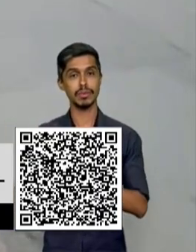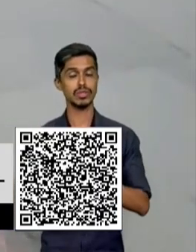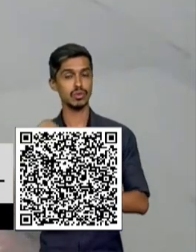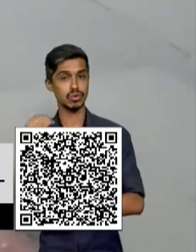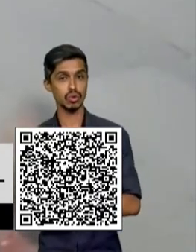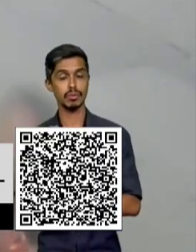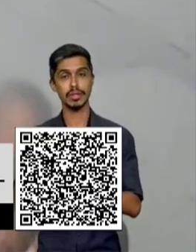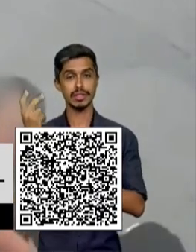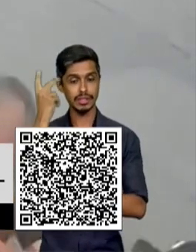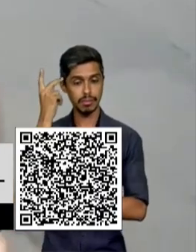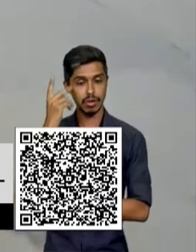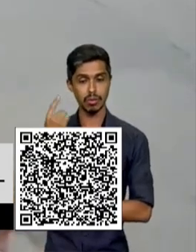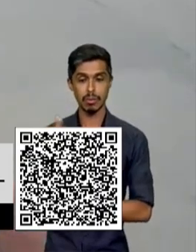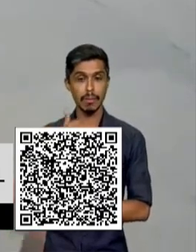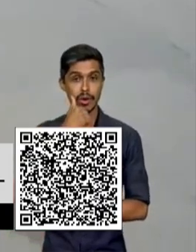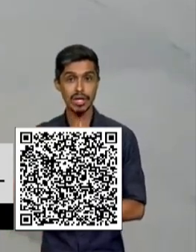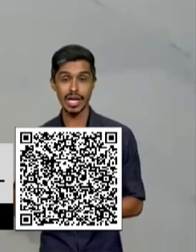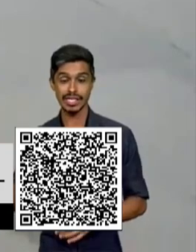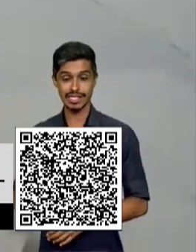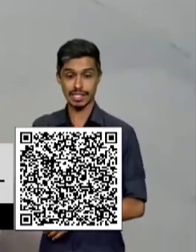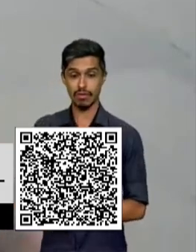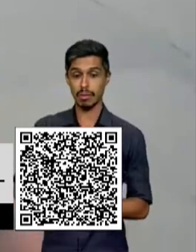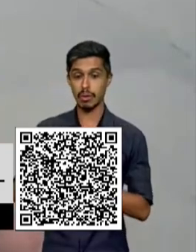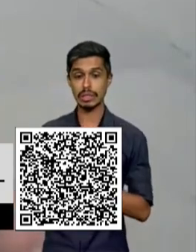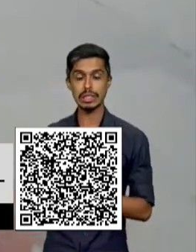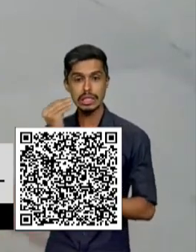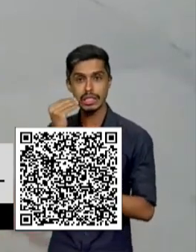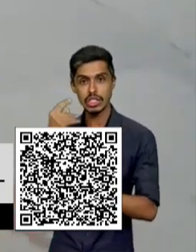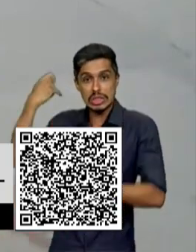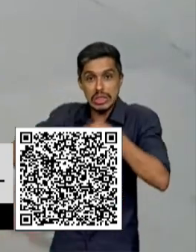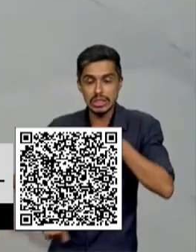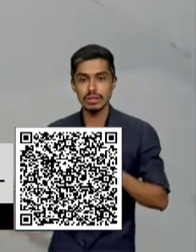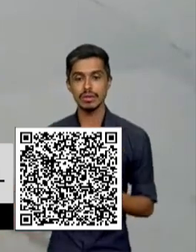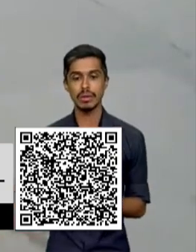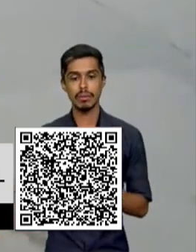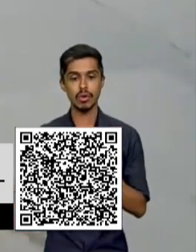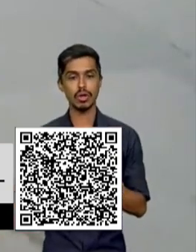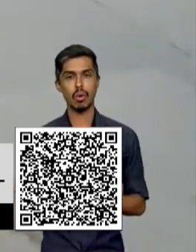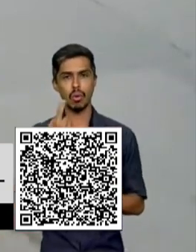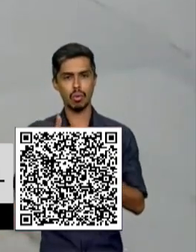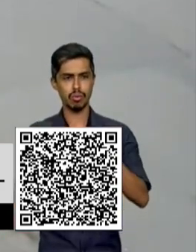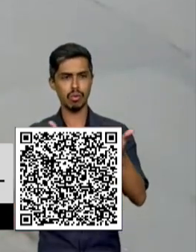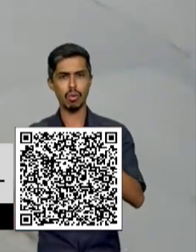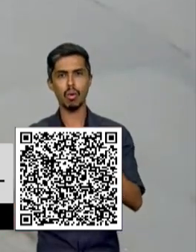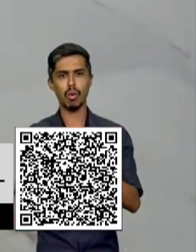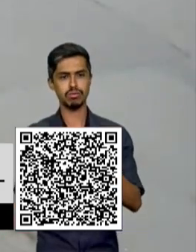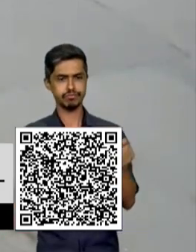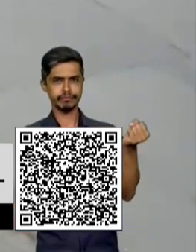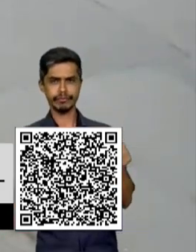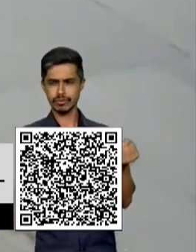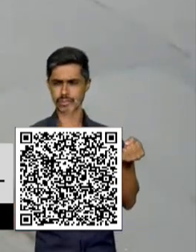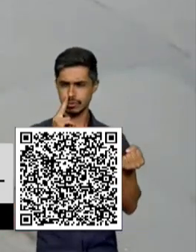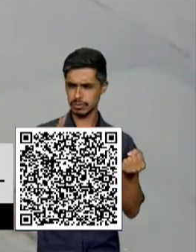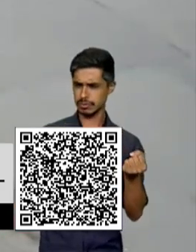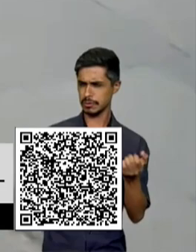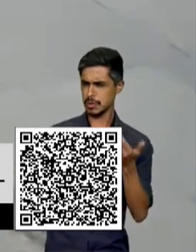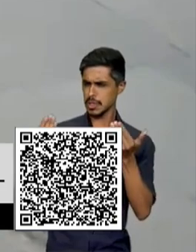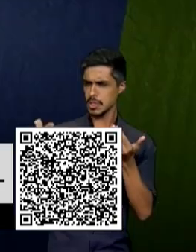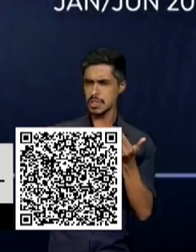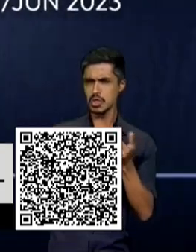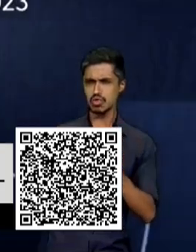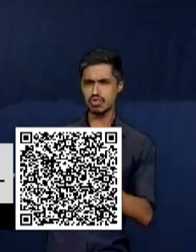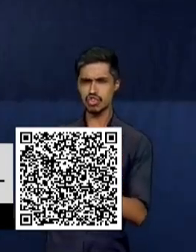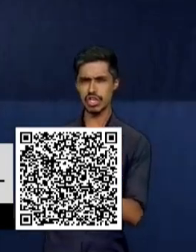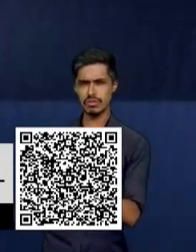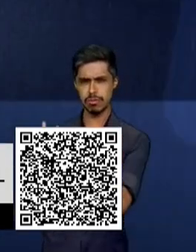em São Paulo, quando uma mulher foi salva de uma tentativa de estupro depois que um motorista de ônibus desconfiou da